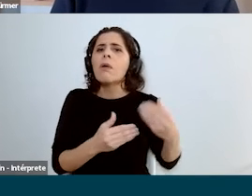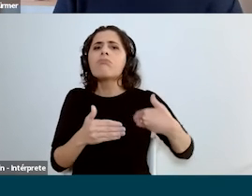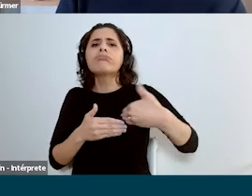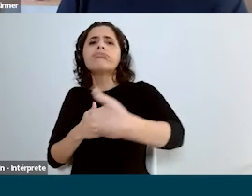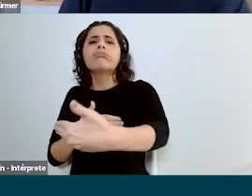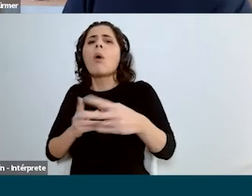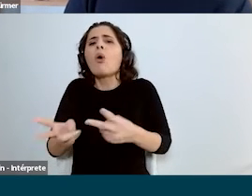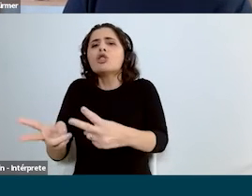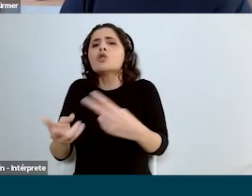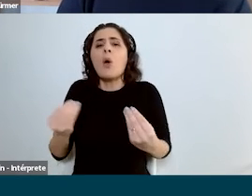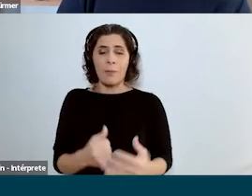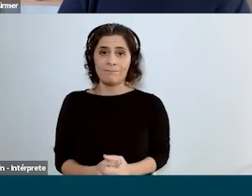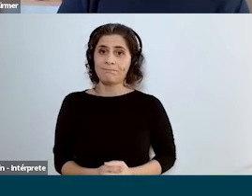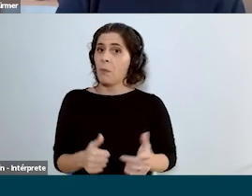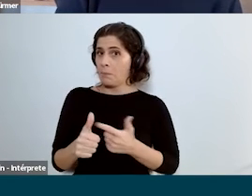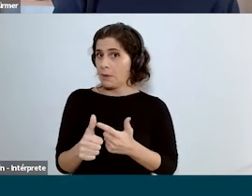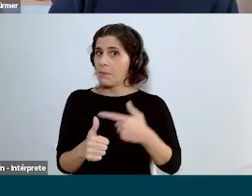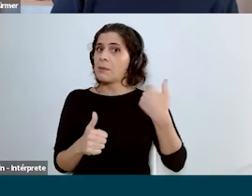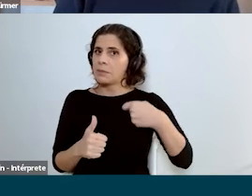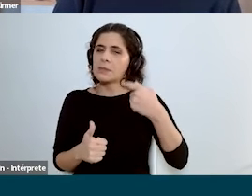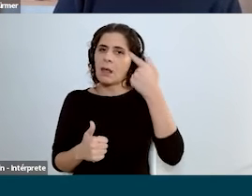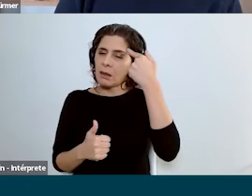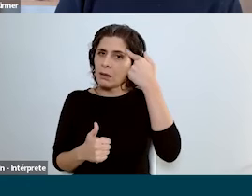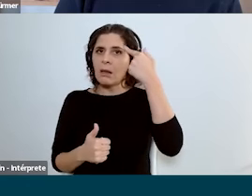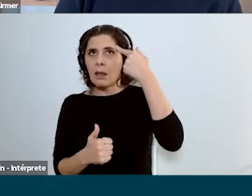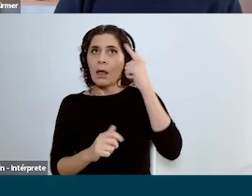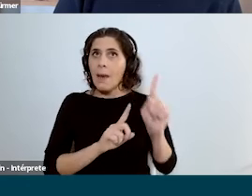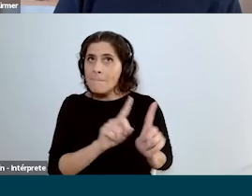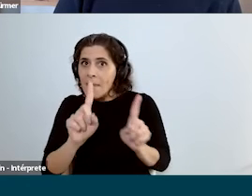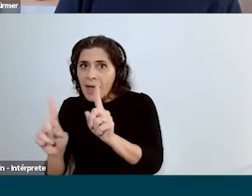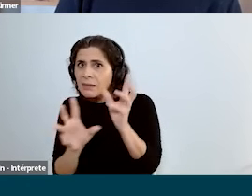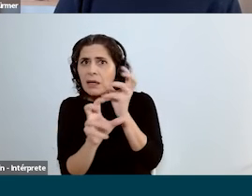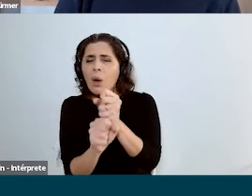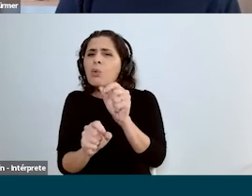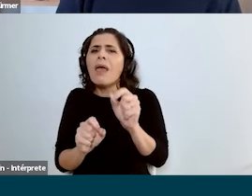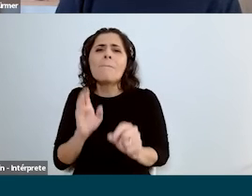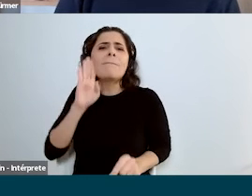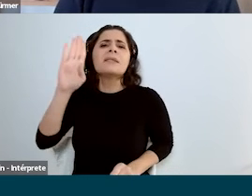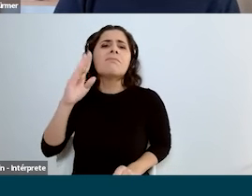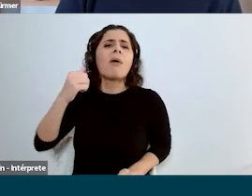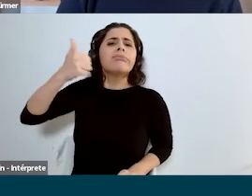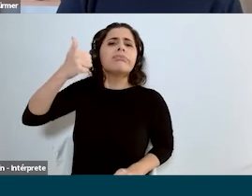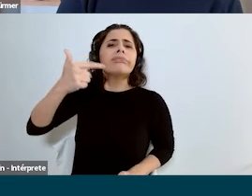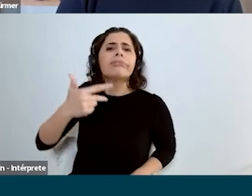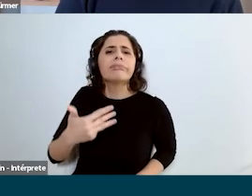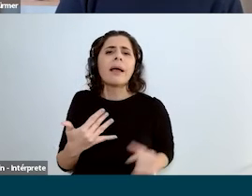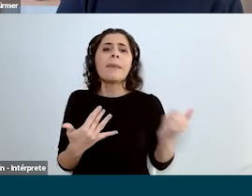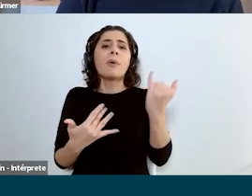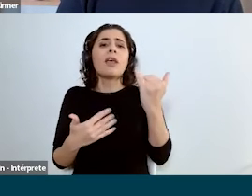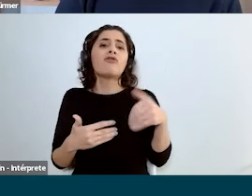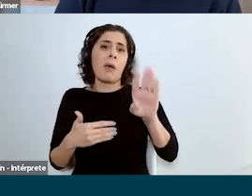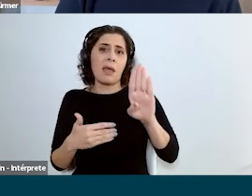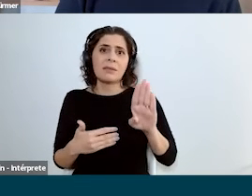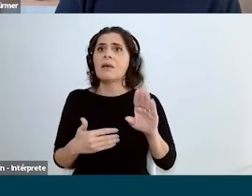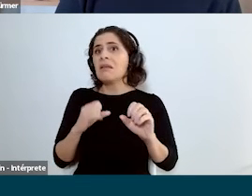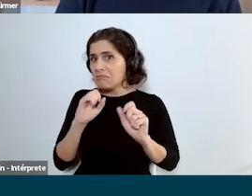adiante? Primeiro, você precisa, de fato, botar a métrica na relevância que ela deve ter e garantir que as decisões de priorização sejam feitas